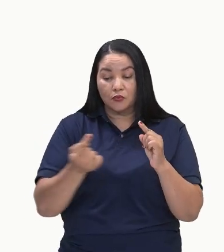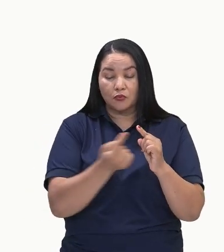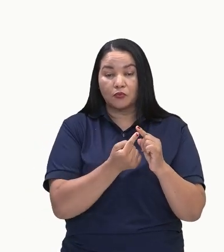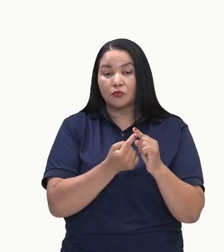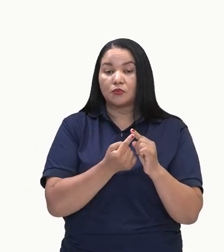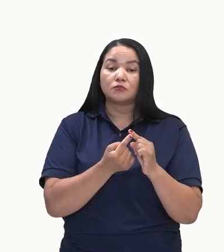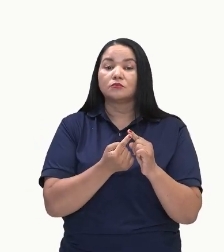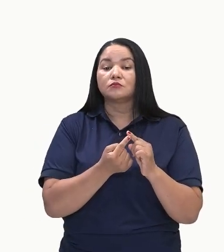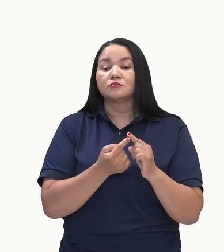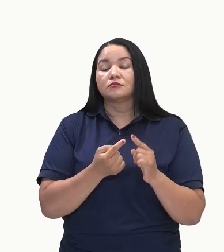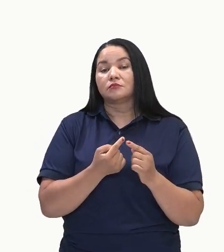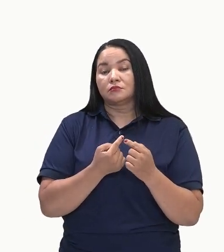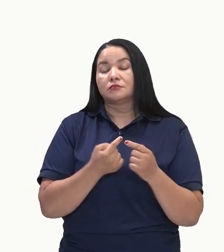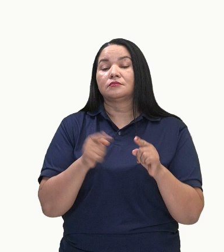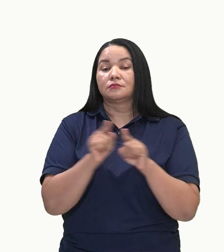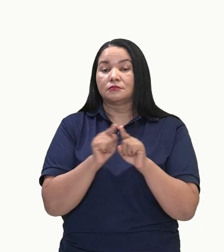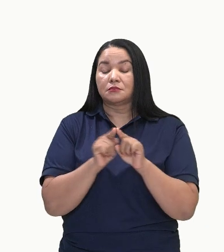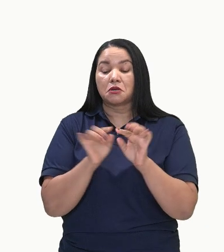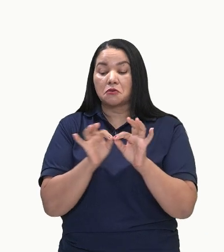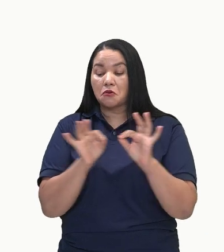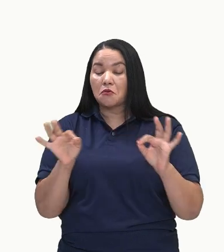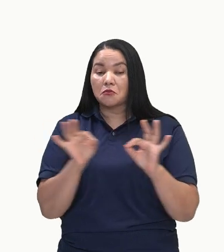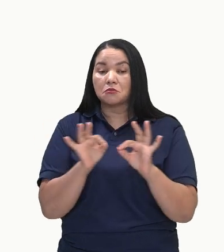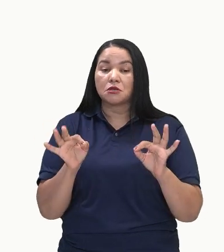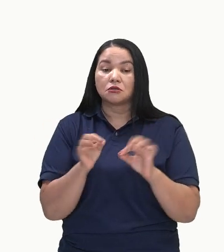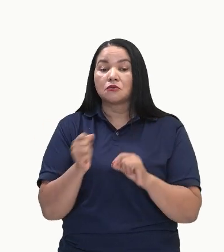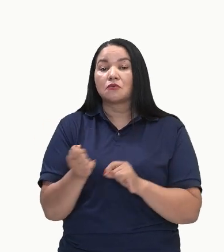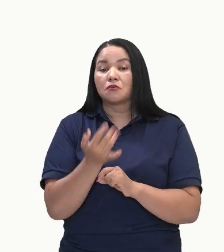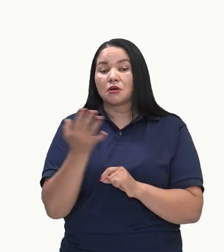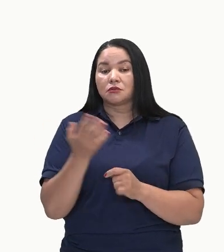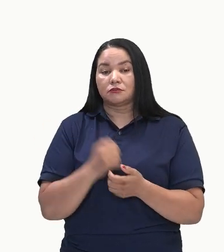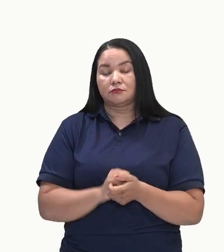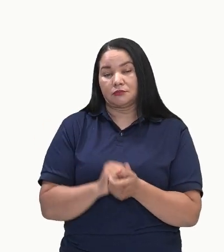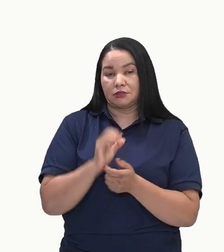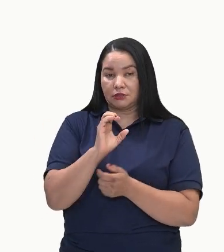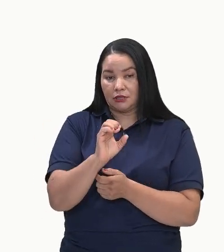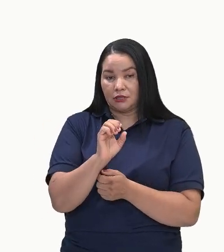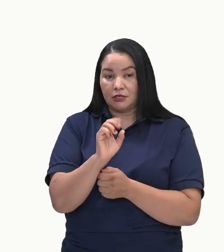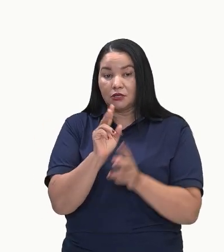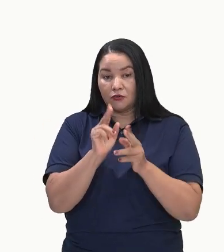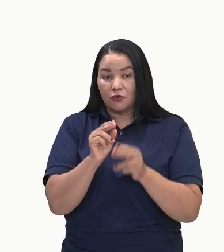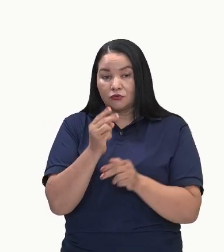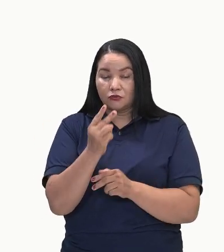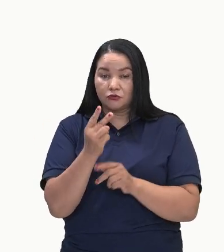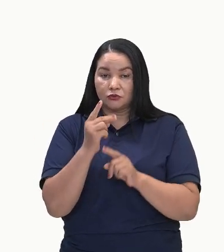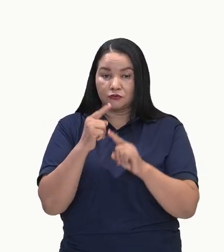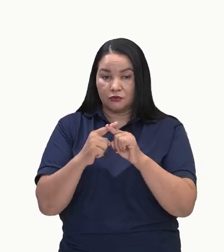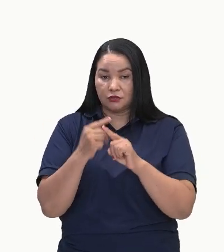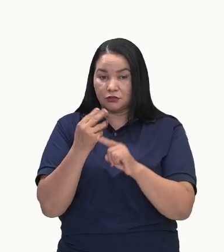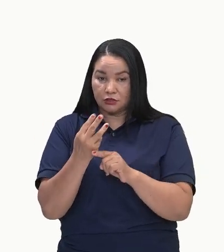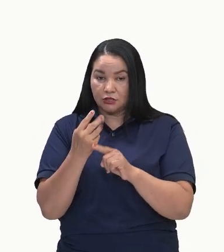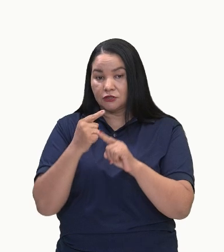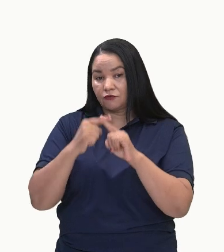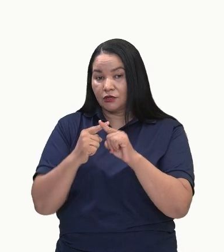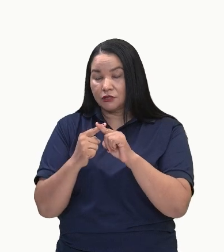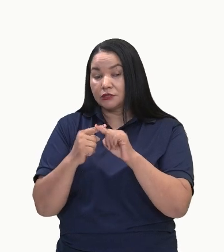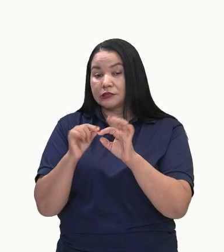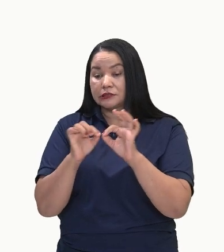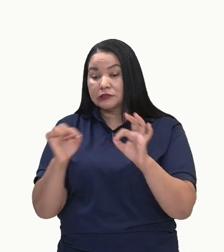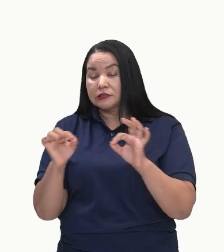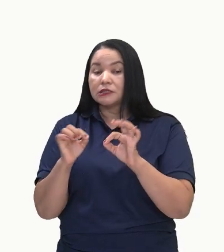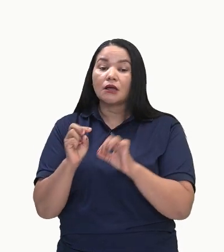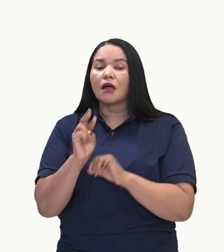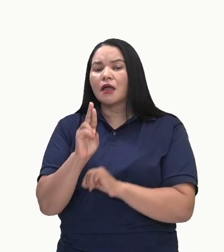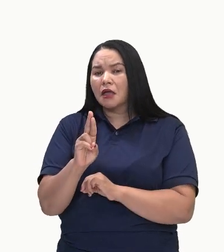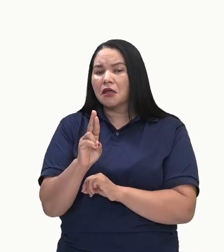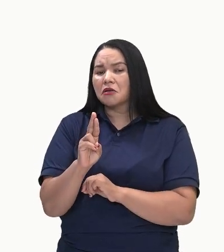comprimento da pista interna. Então, comprimento igual 2 vezes 3 vezes o raio. Só que o raio da